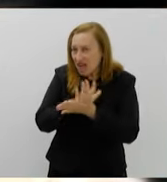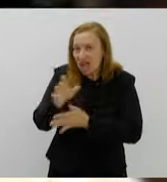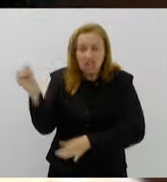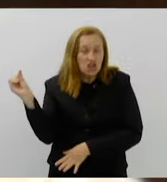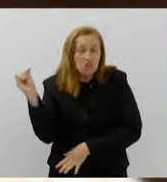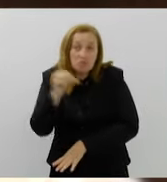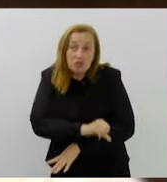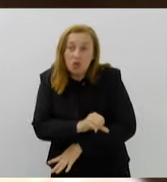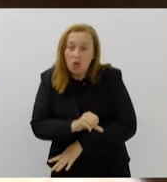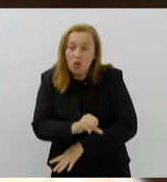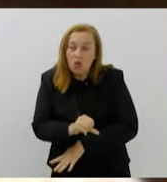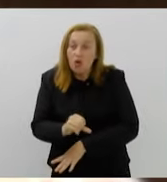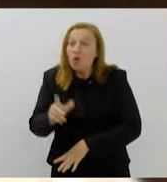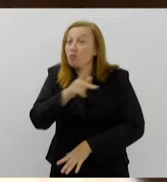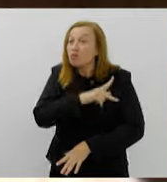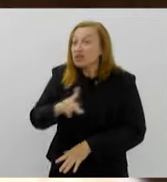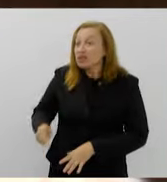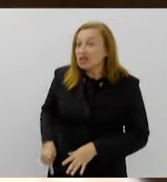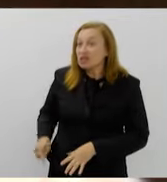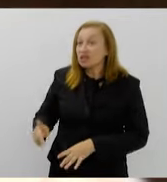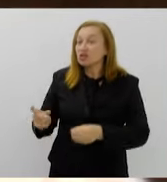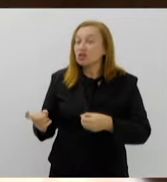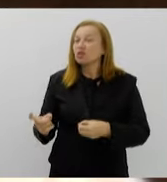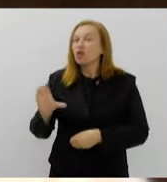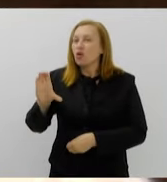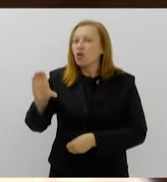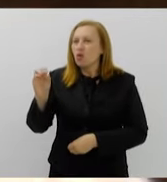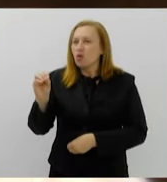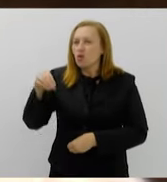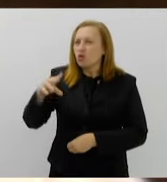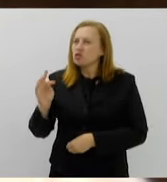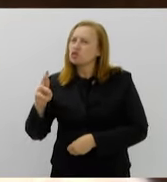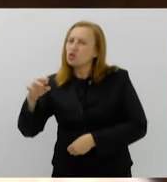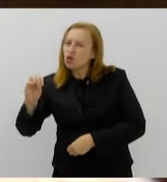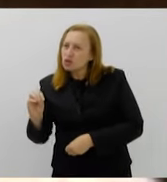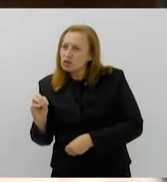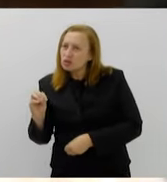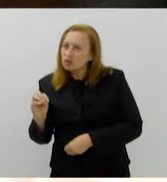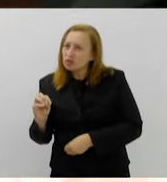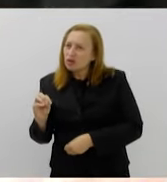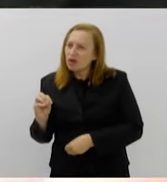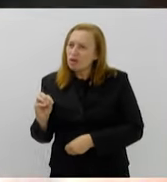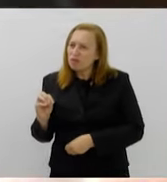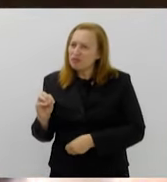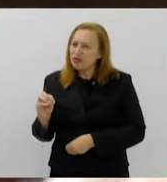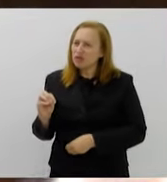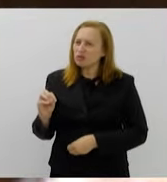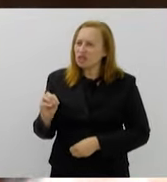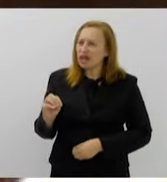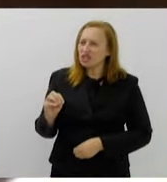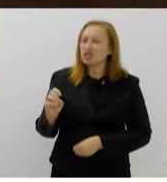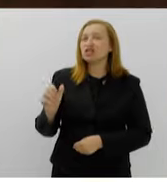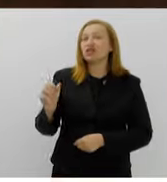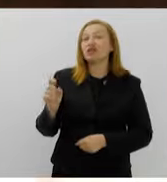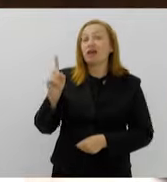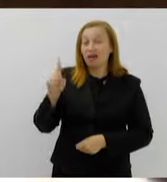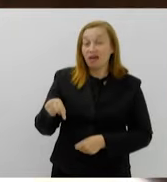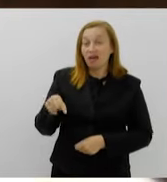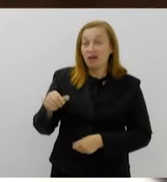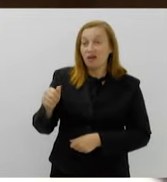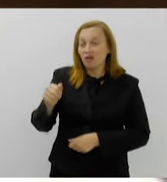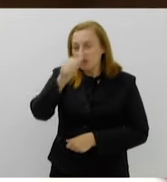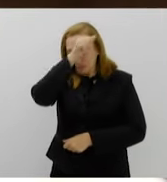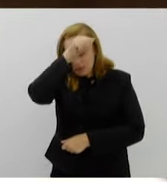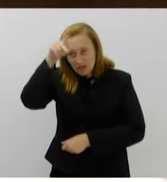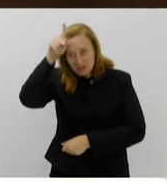presidente do consórcio é é o prefeito de do que Caxias o tio Wilson É uma vergonha ninguém foi preso por